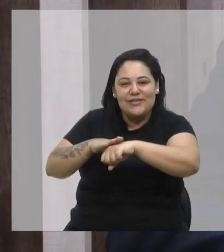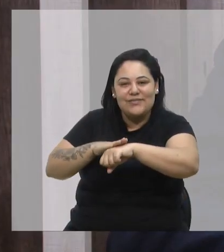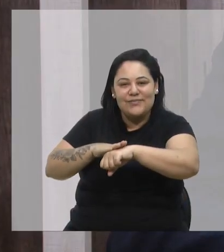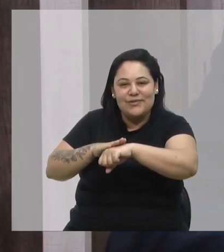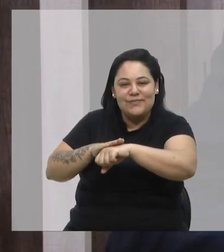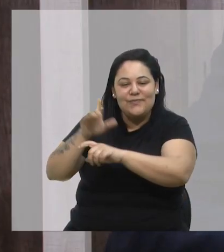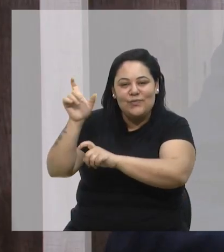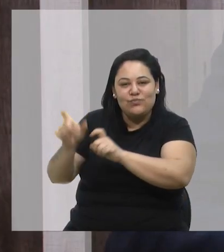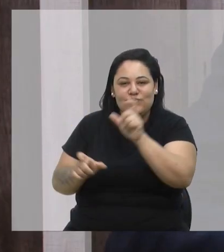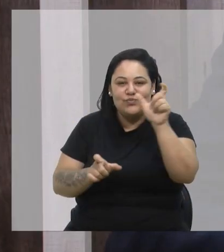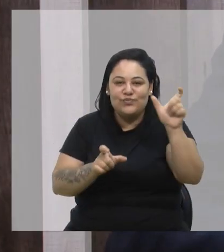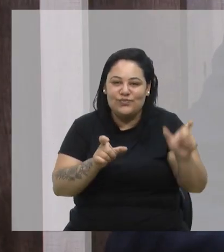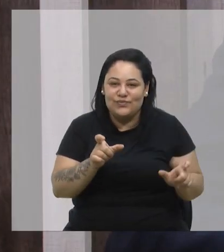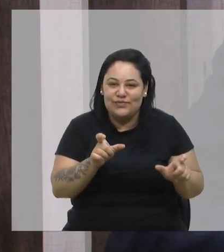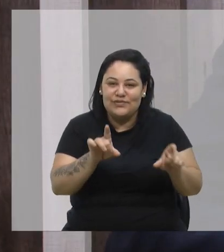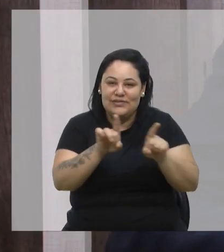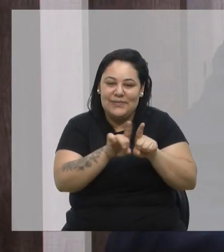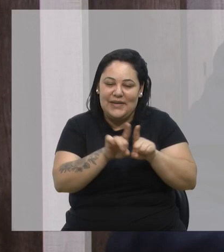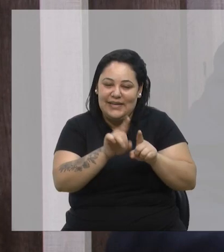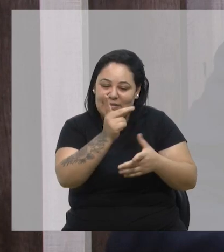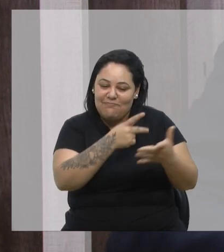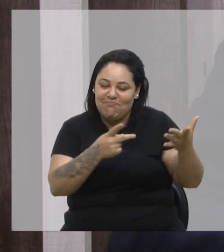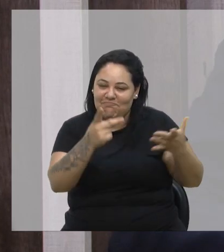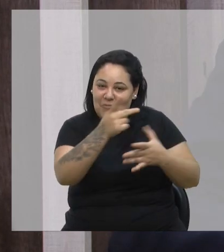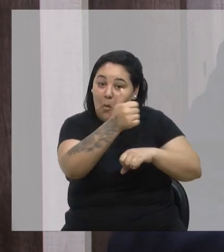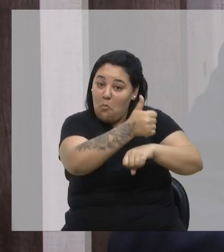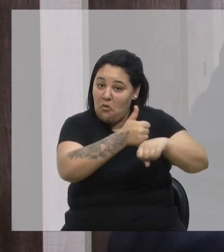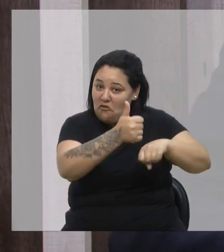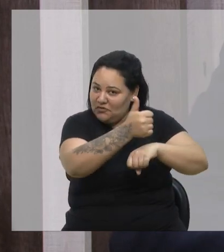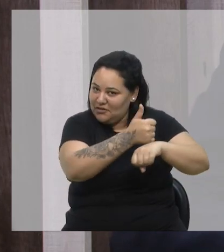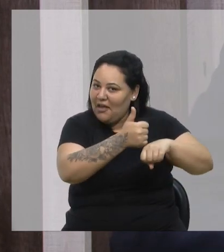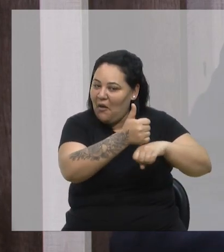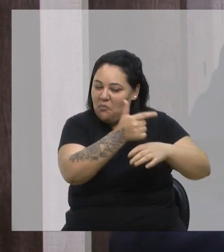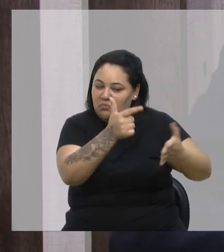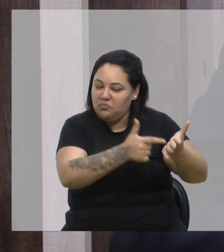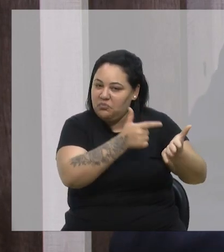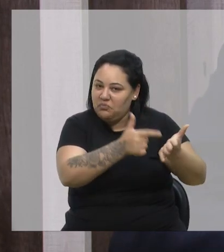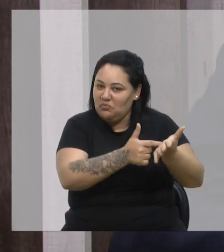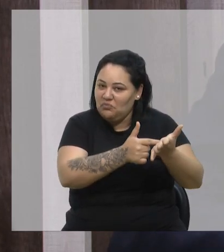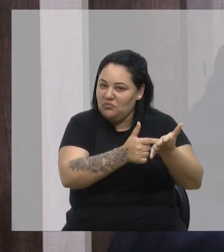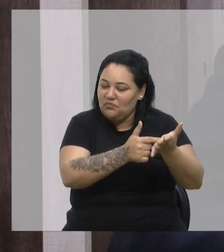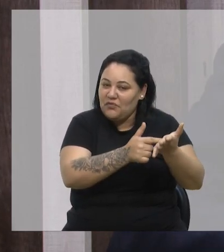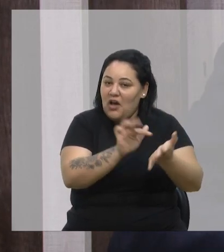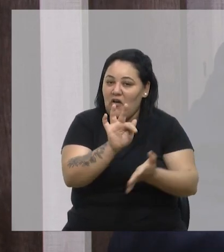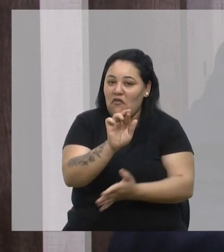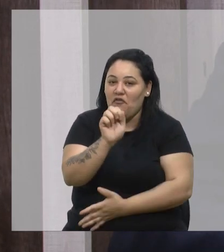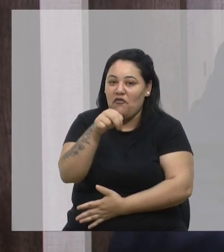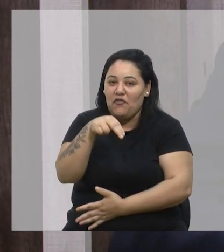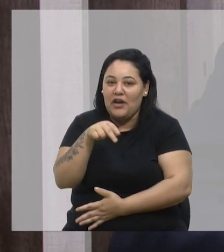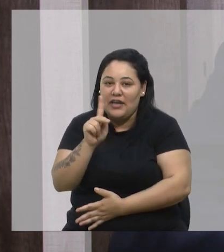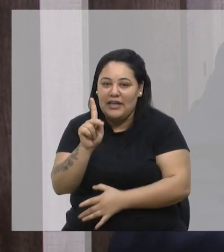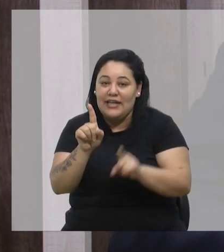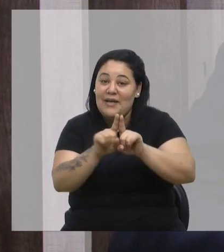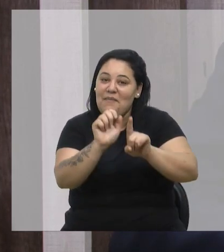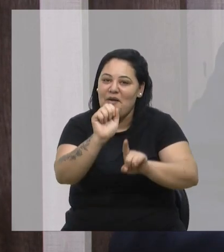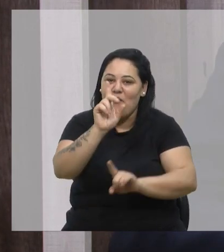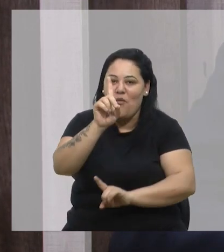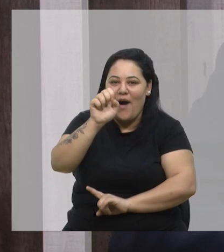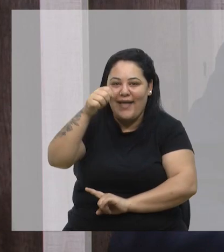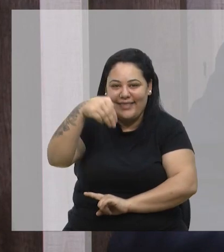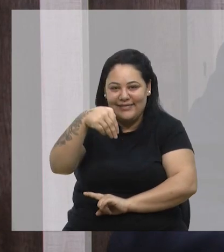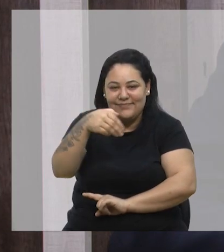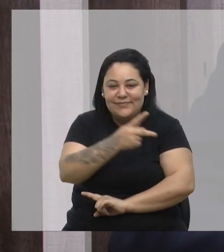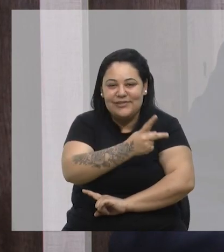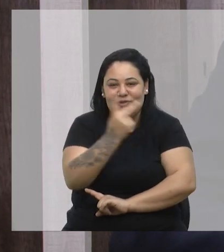de conversar, então, com os autores e cartunistas, ilustradores, digamos assim, Frank Tartarus e